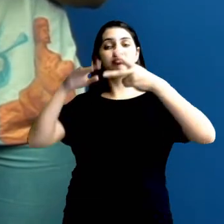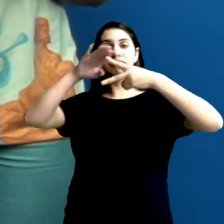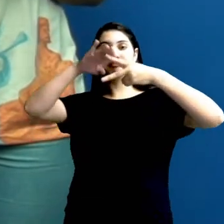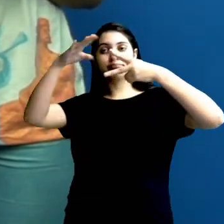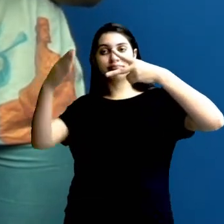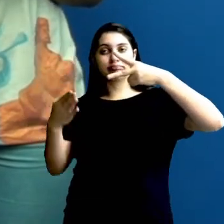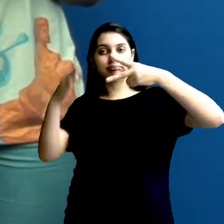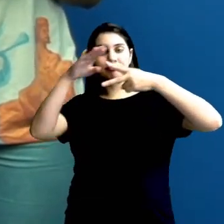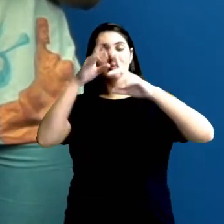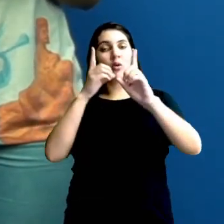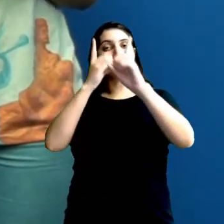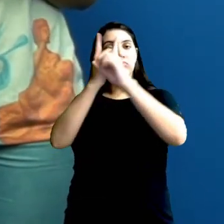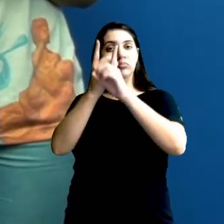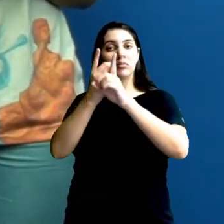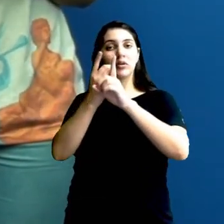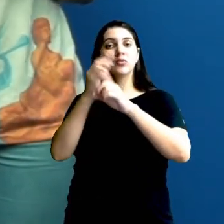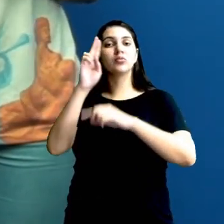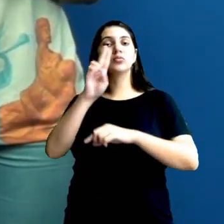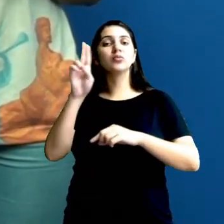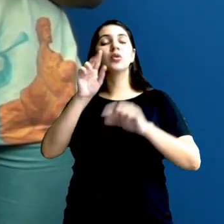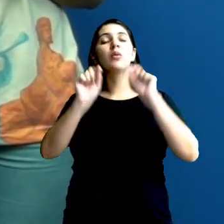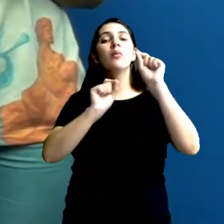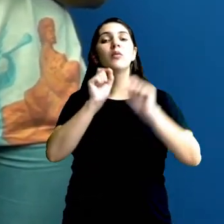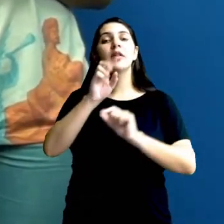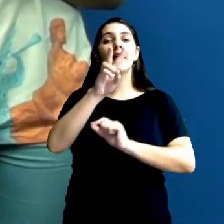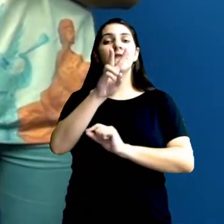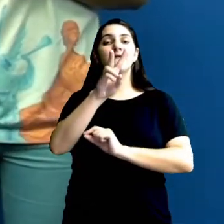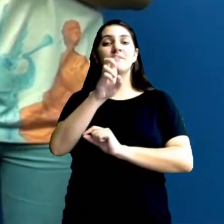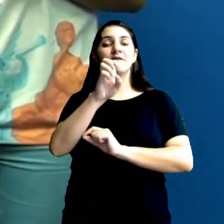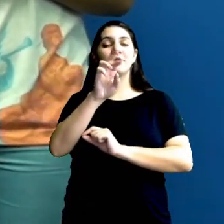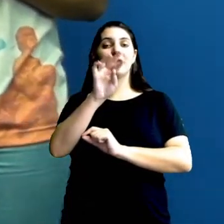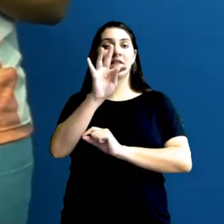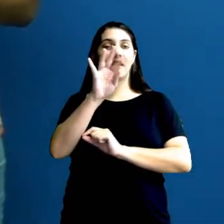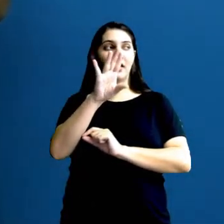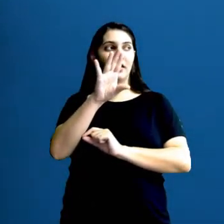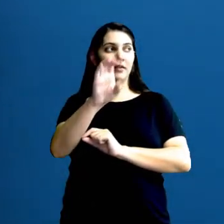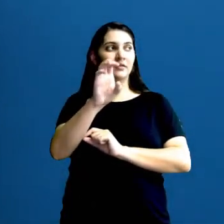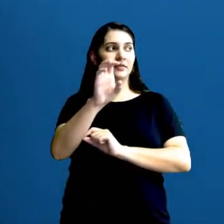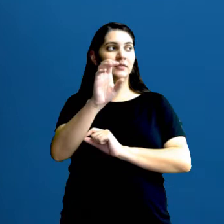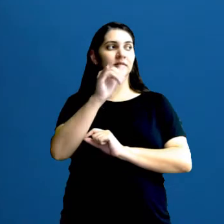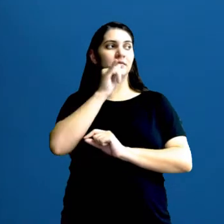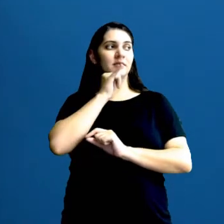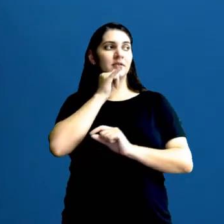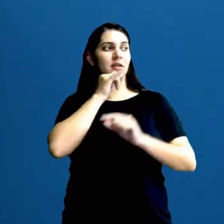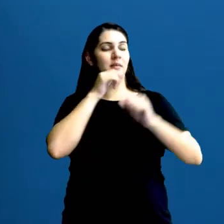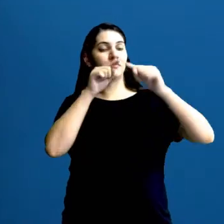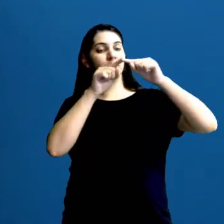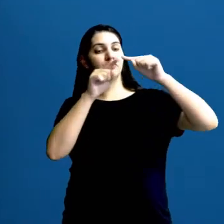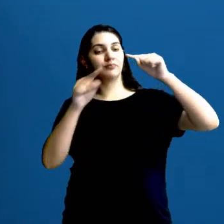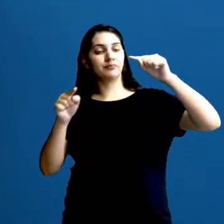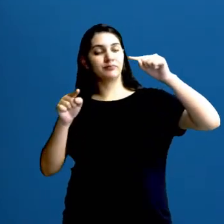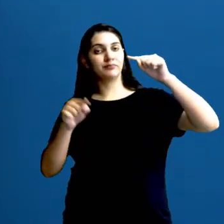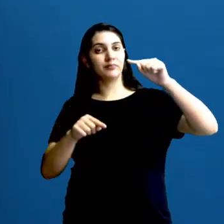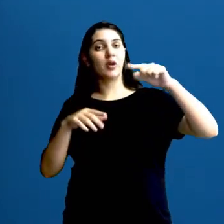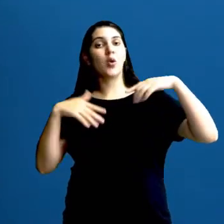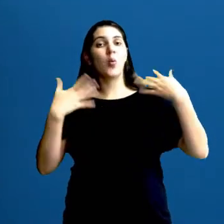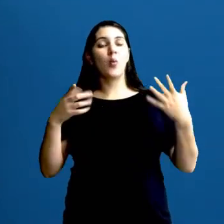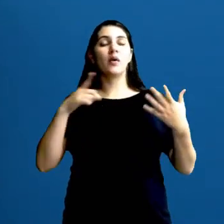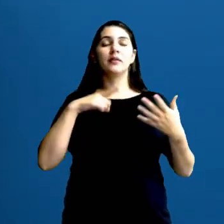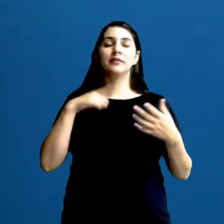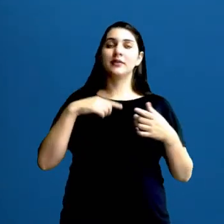lados de um polígono é chamado de vértice. Então, aqui, quando eu tenho uma